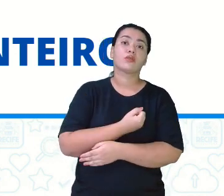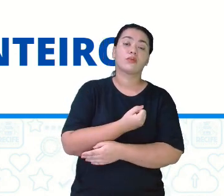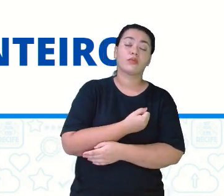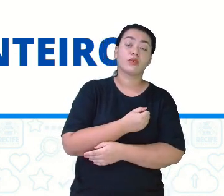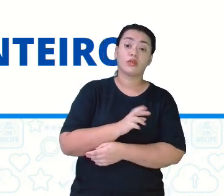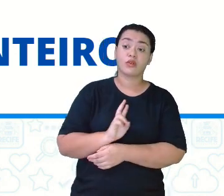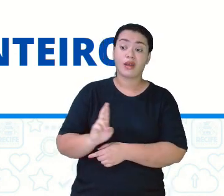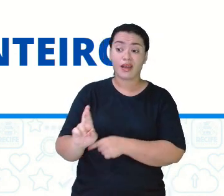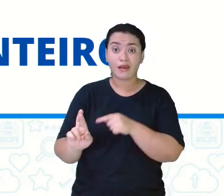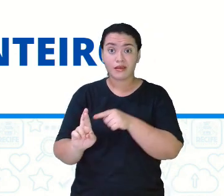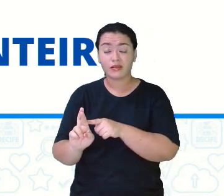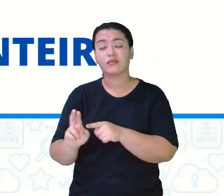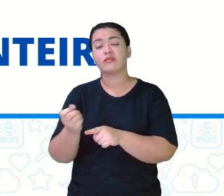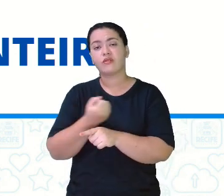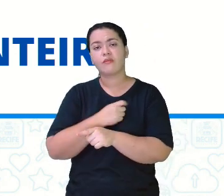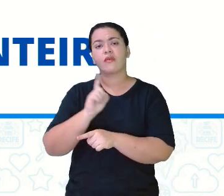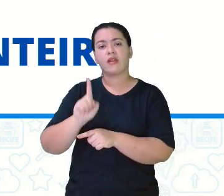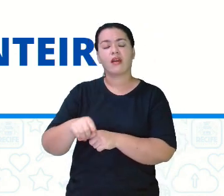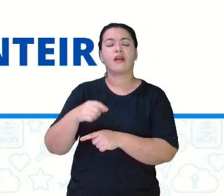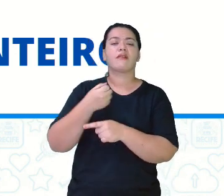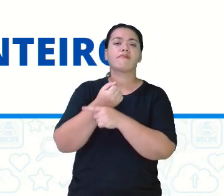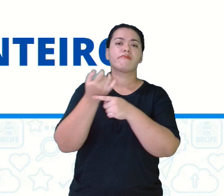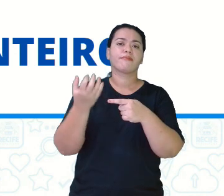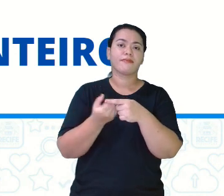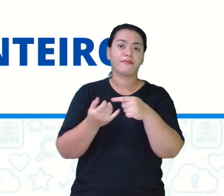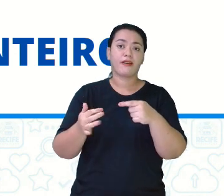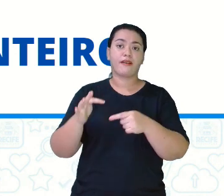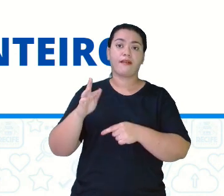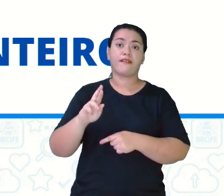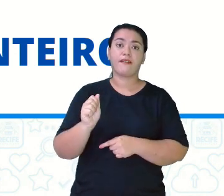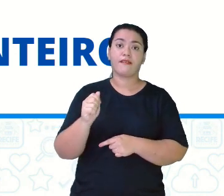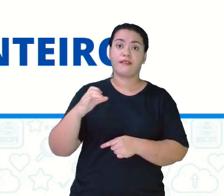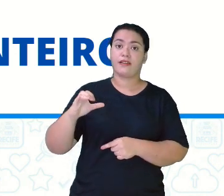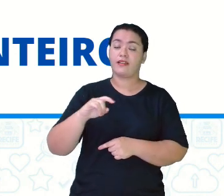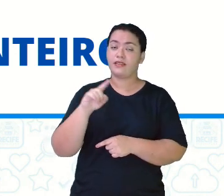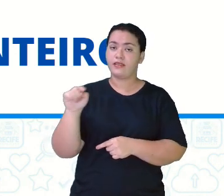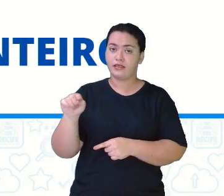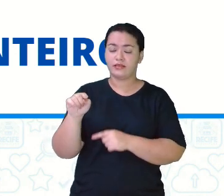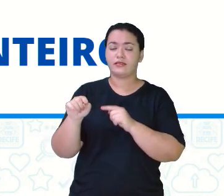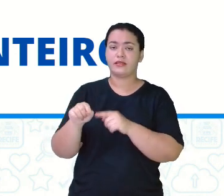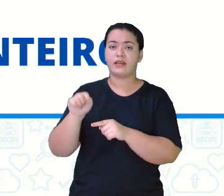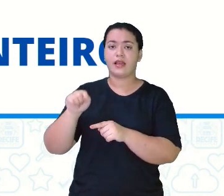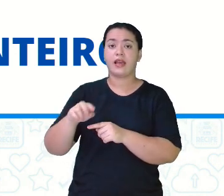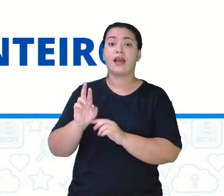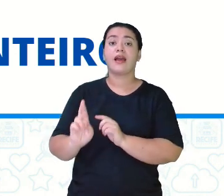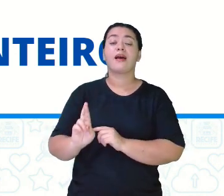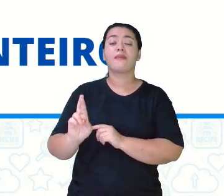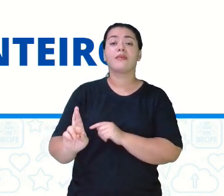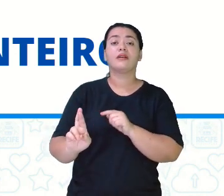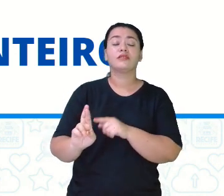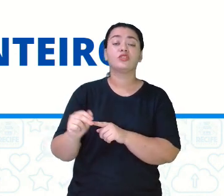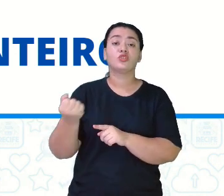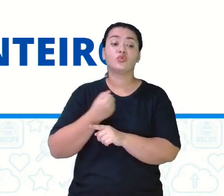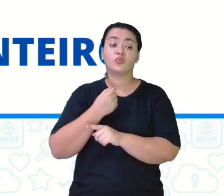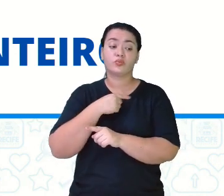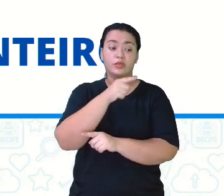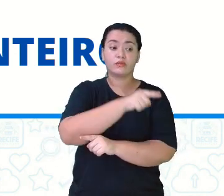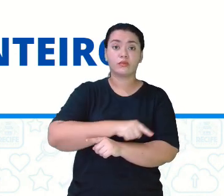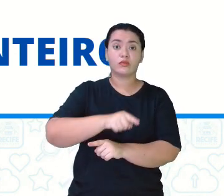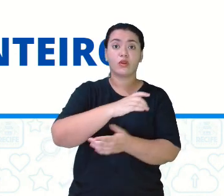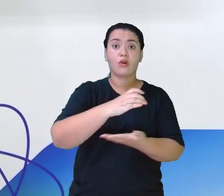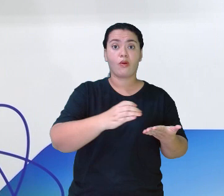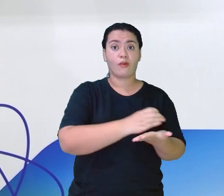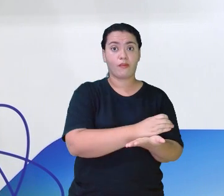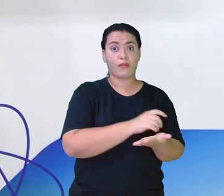esses números é a fração, que representa a parte de um inteiro. Então, vamos